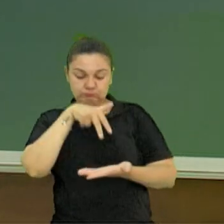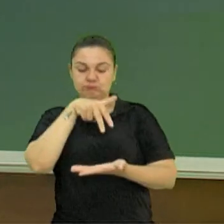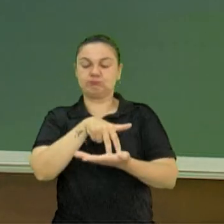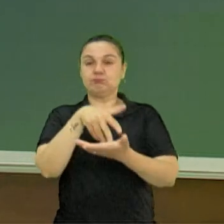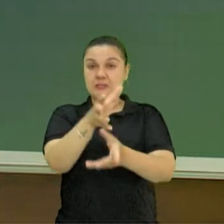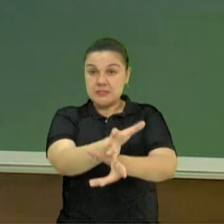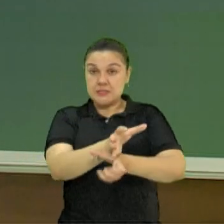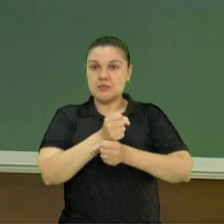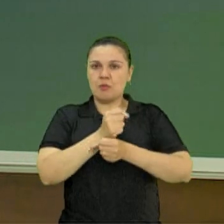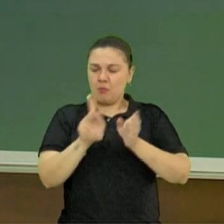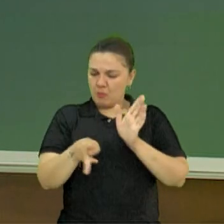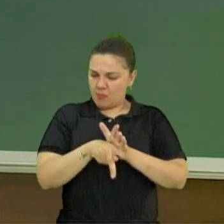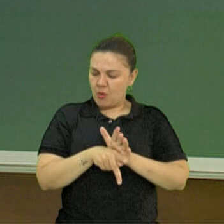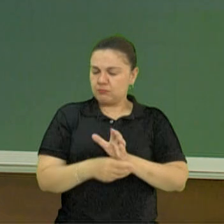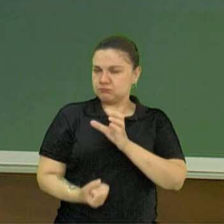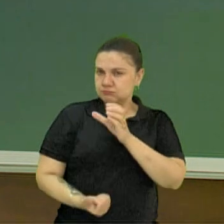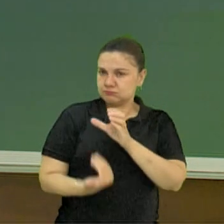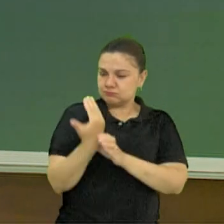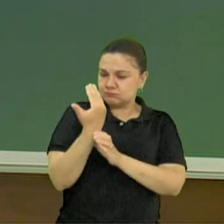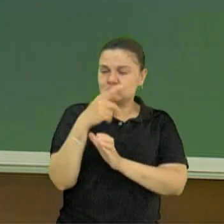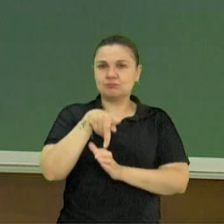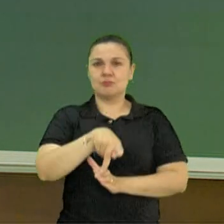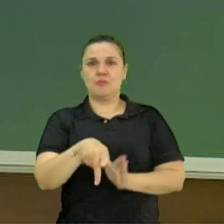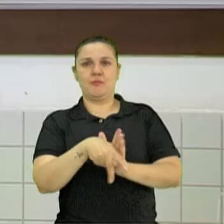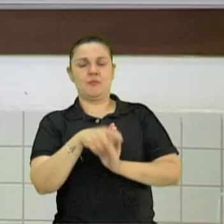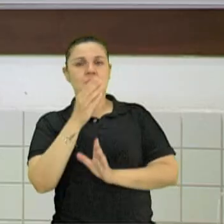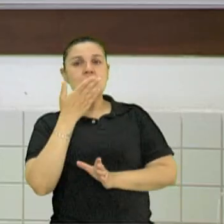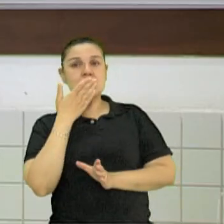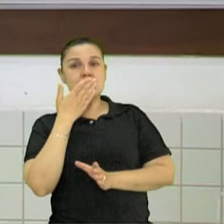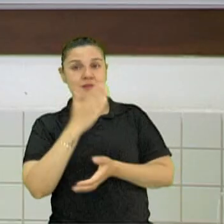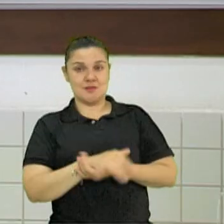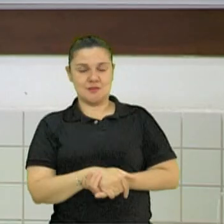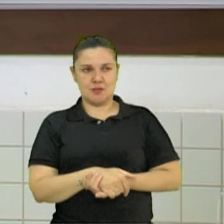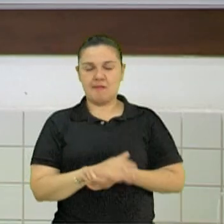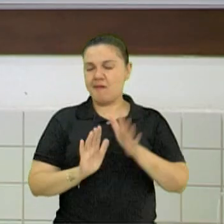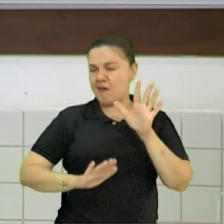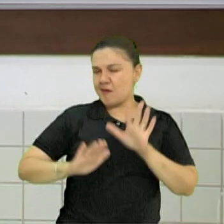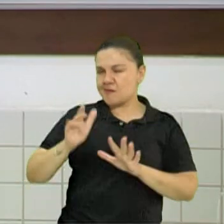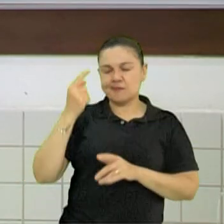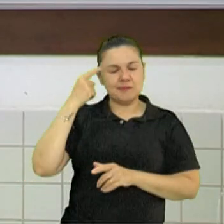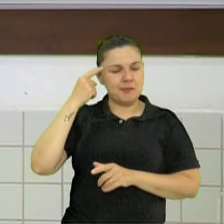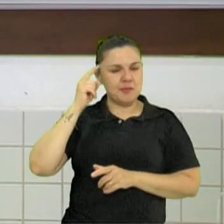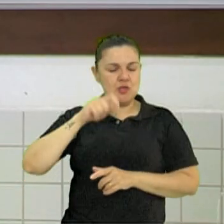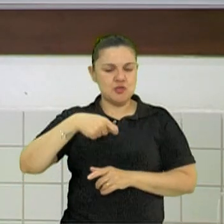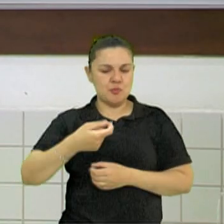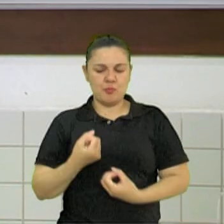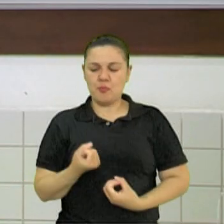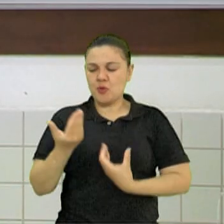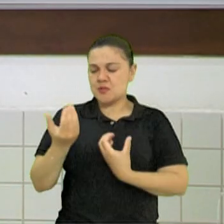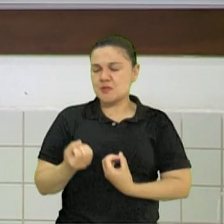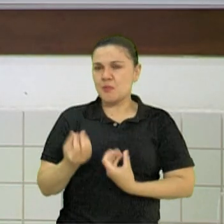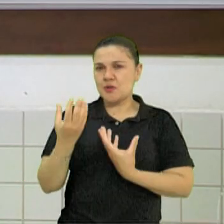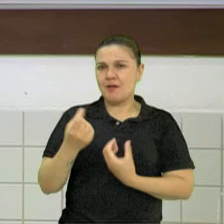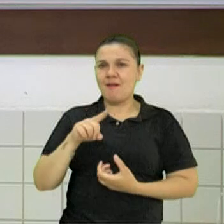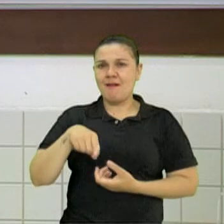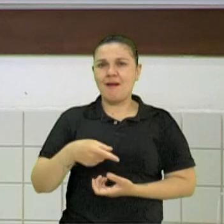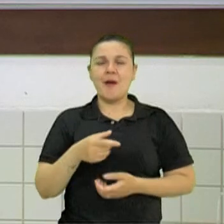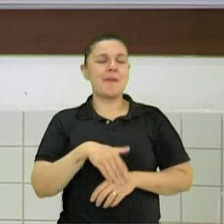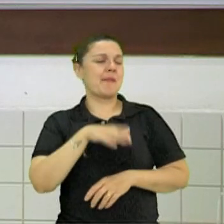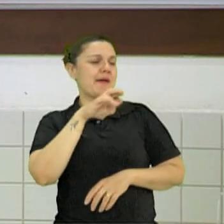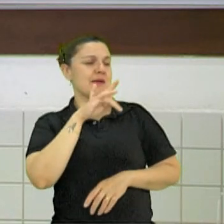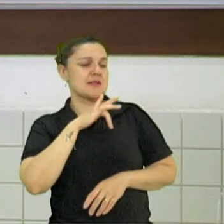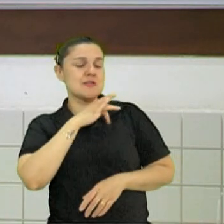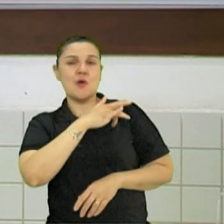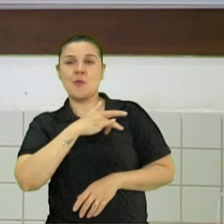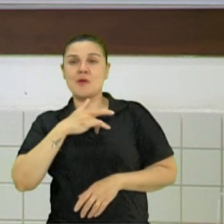a sua origem, a origem indígena. Então, às vezes a gente está acostumado ali a pensar em poema, a gente só pensa em coisa mais